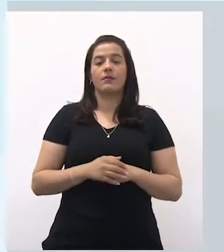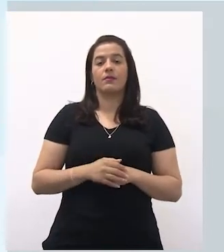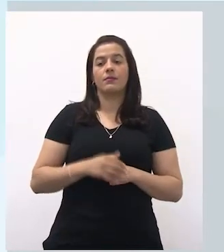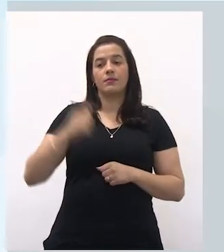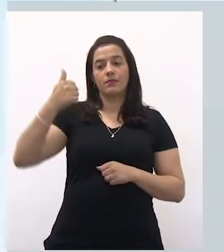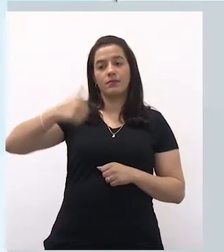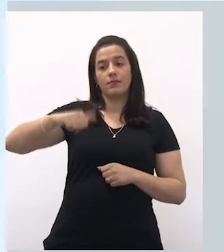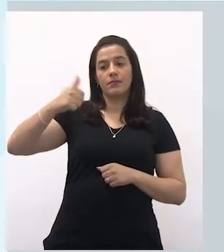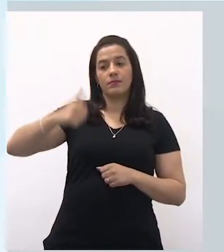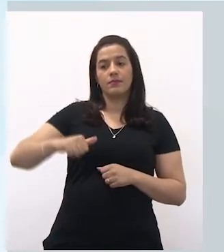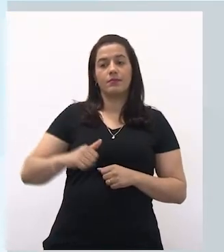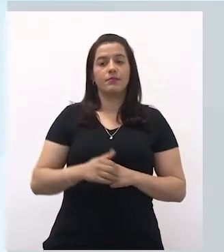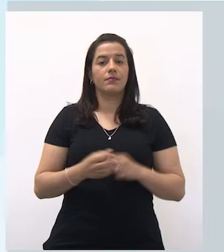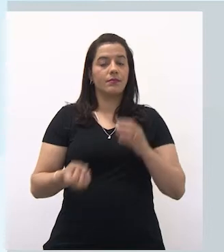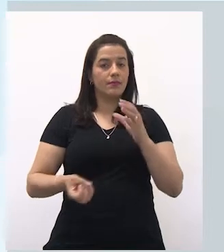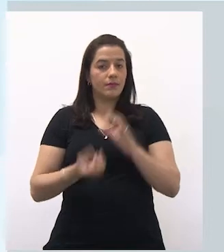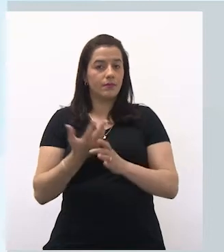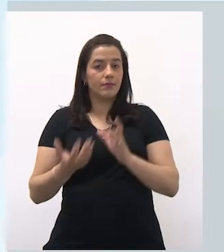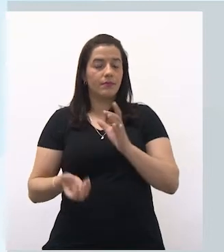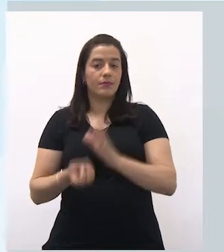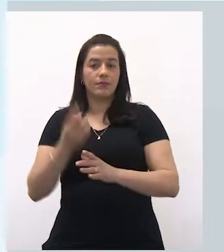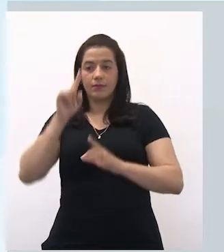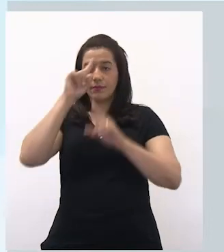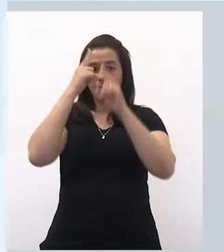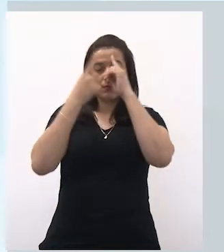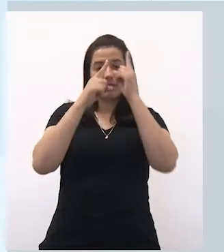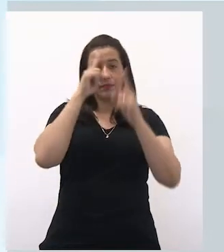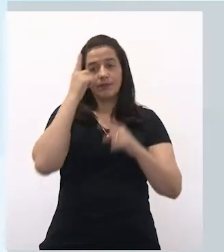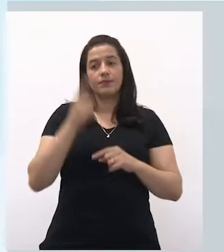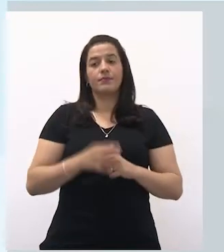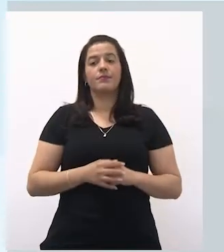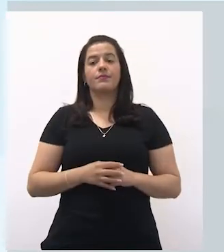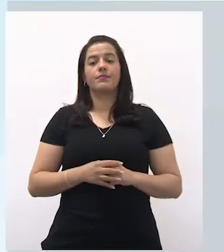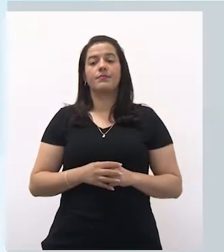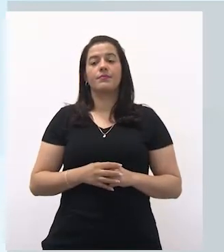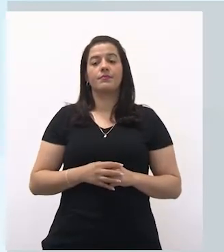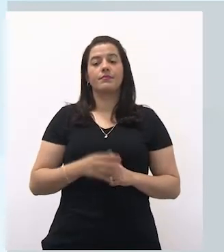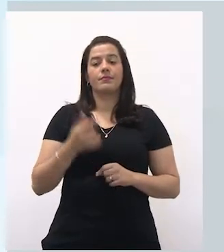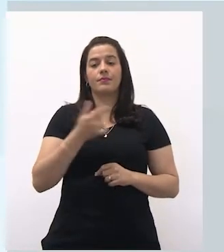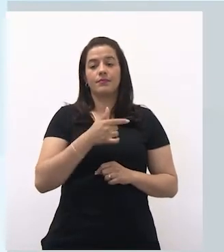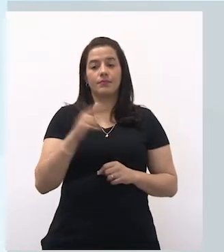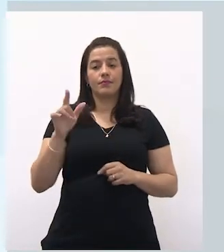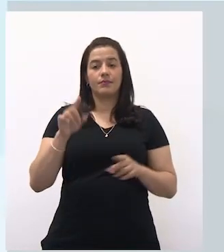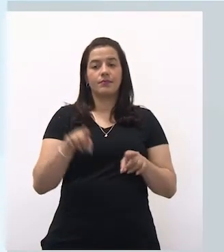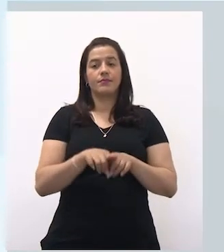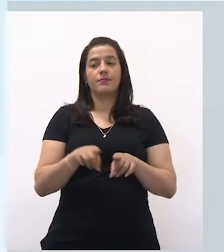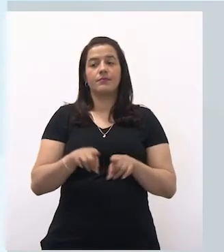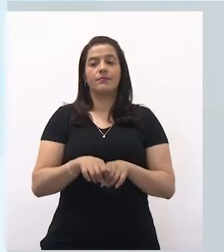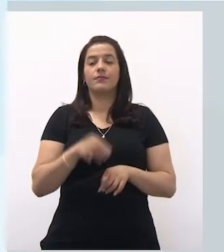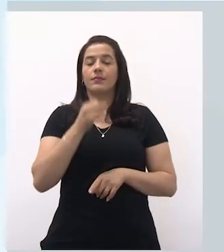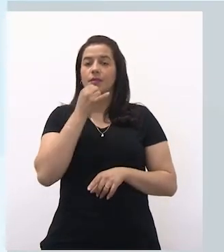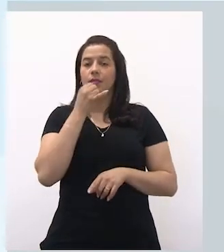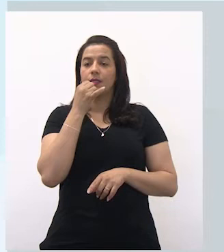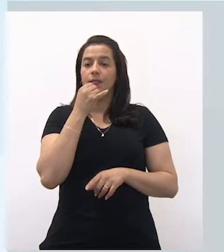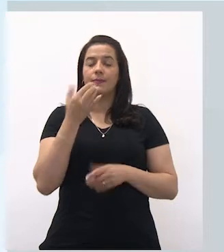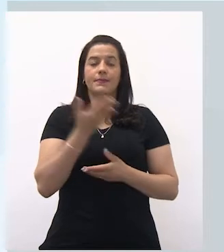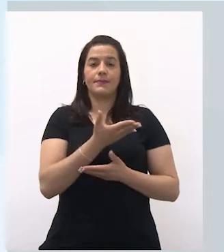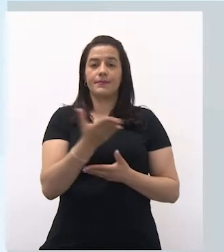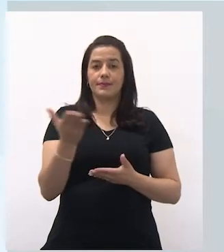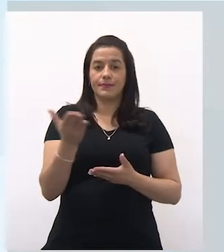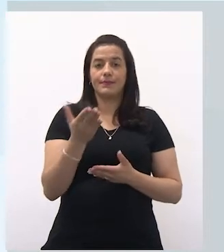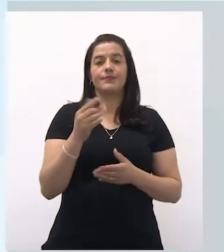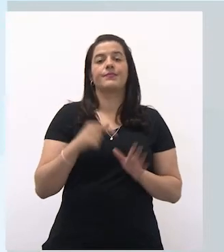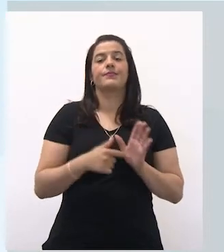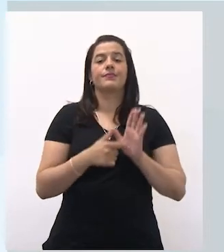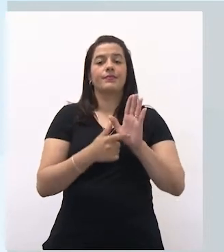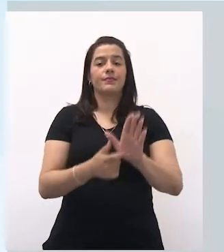No próximo, para a gente entender um pouco melhor, a gente vai fazer um exemplo, um exercíciozinho aqui, para